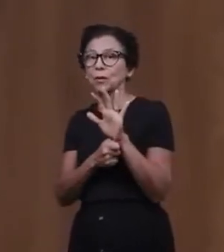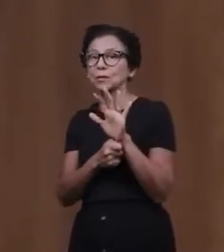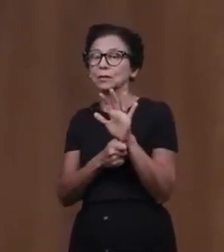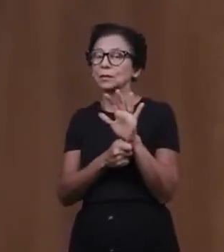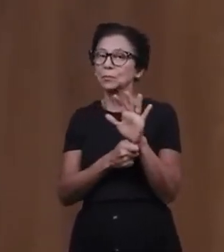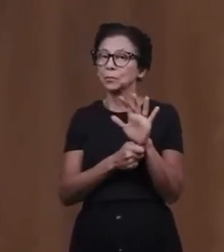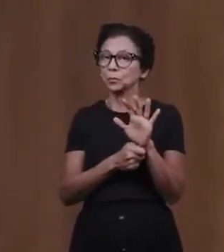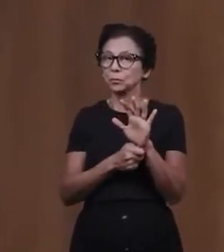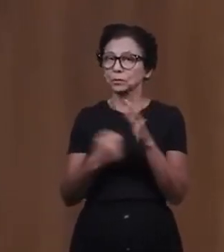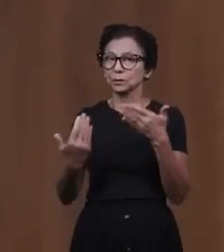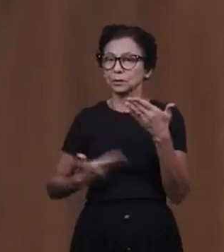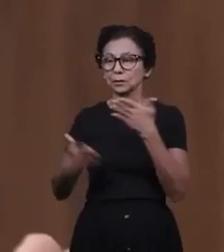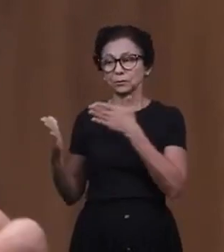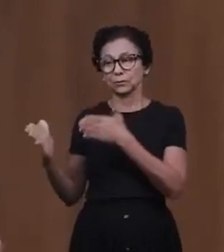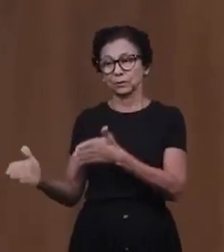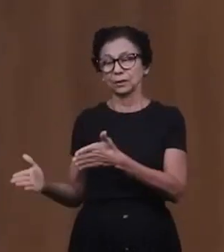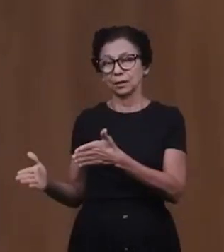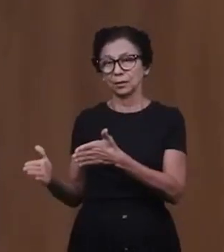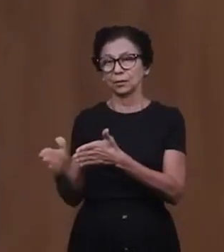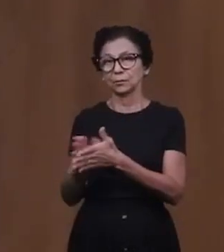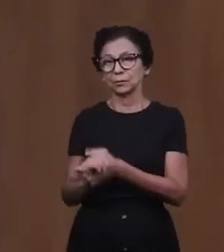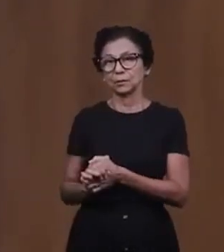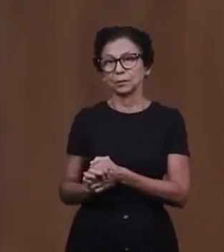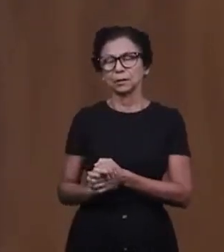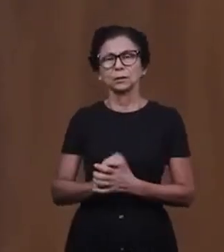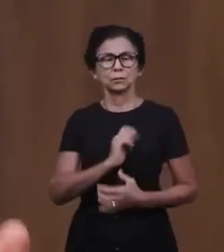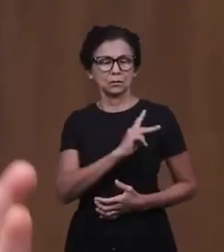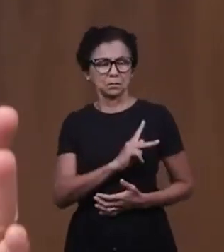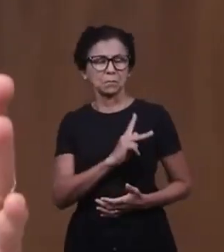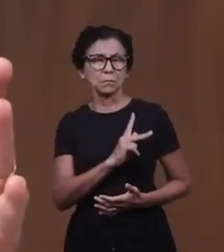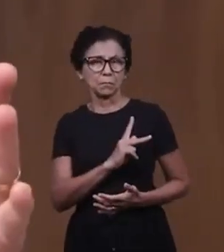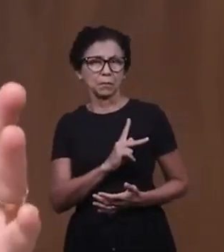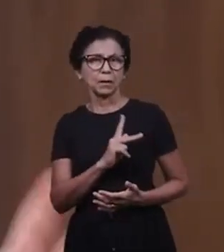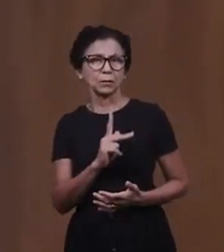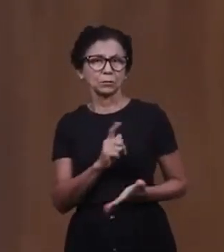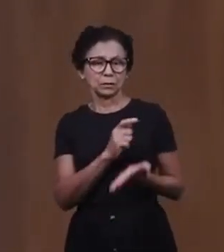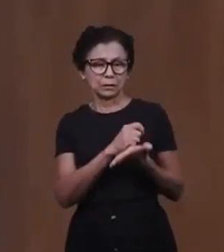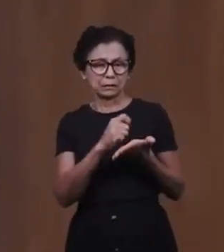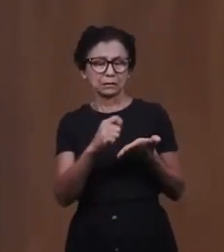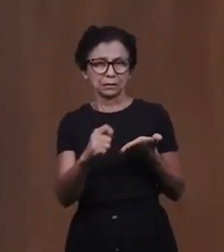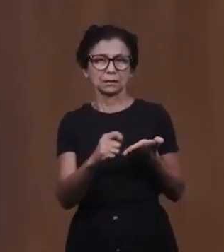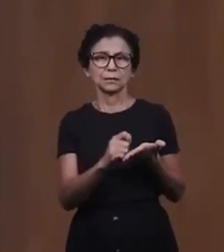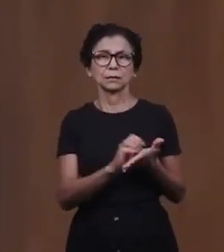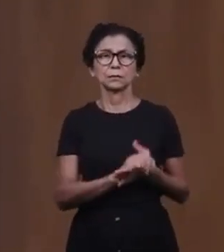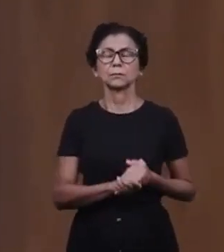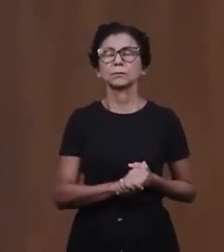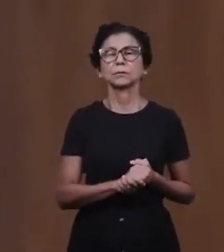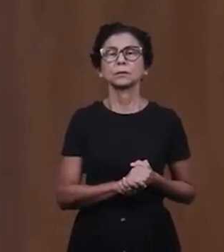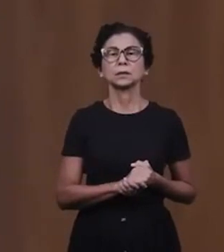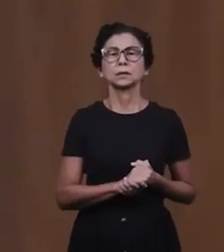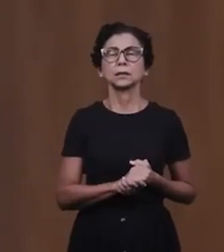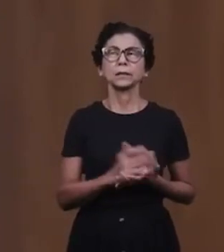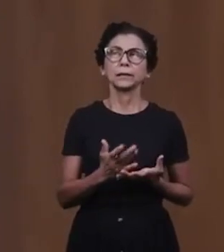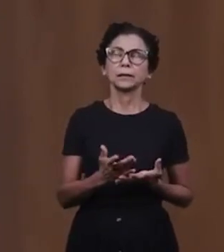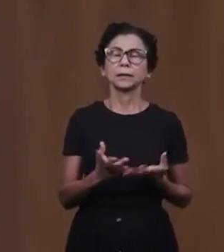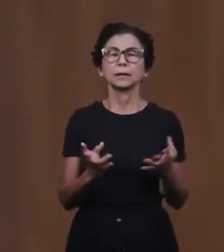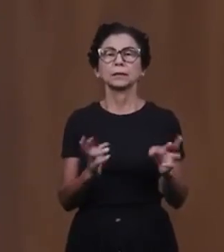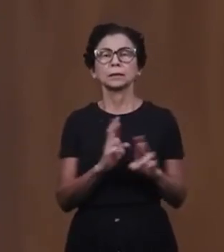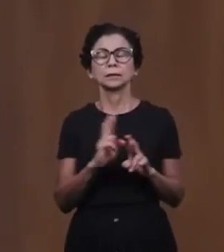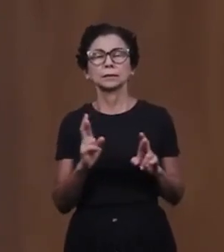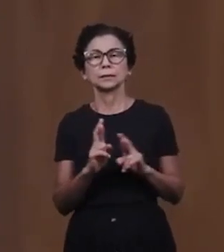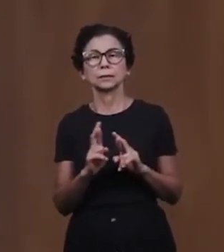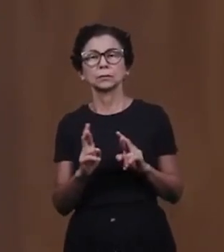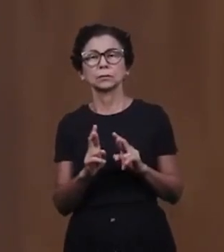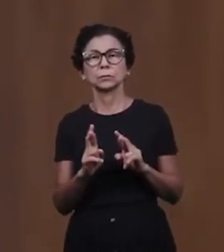servo dele, para o fiel. Quando você fala, o Paulo ele descreve bem, quando ele fala naquilo que da operação do